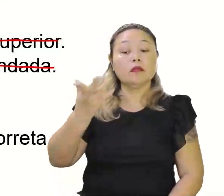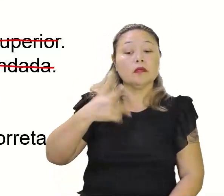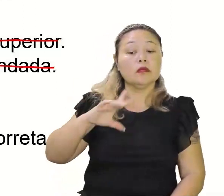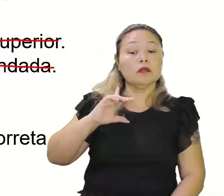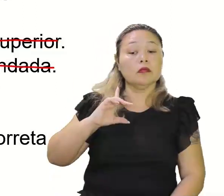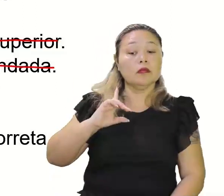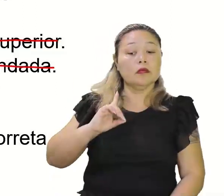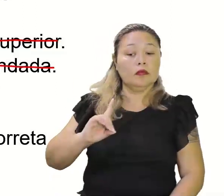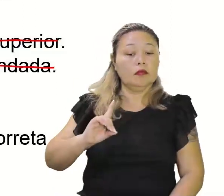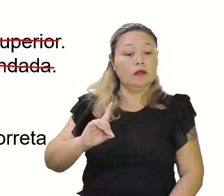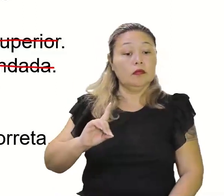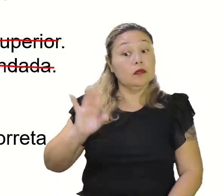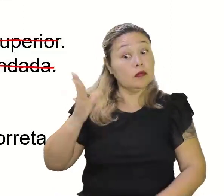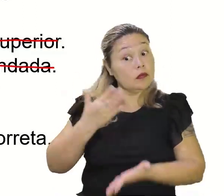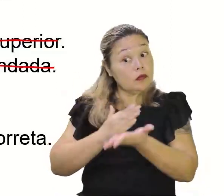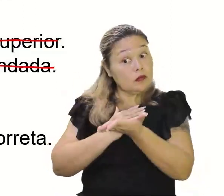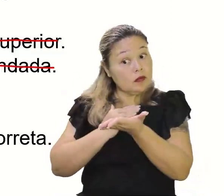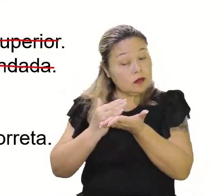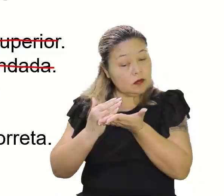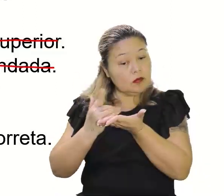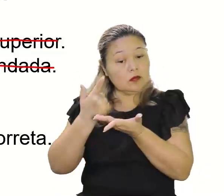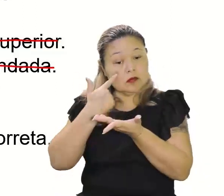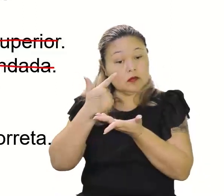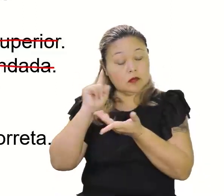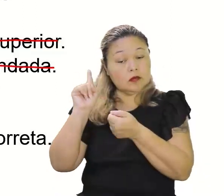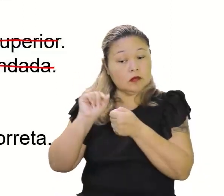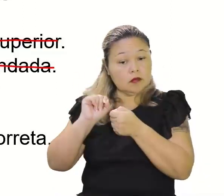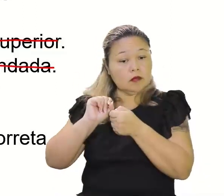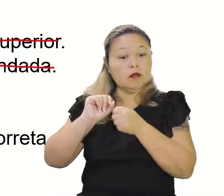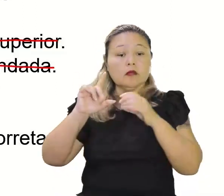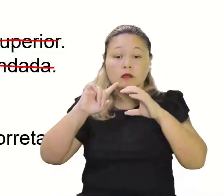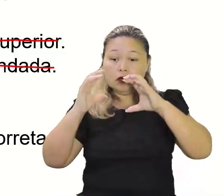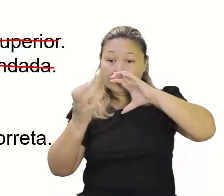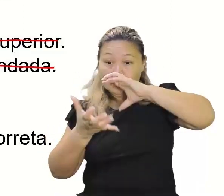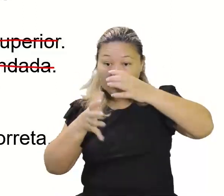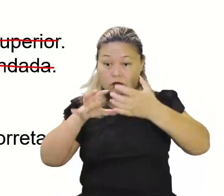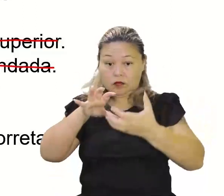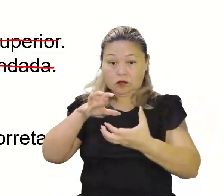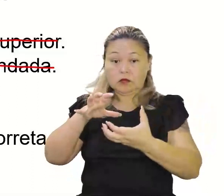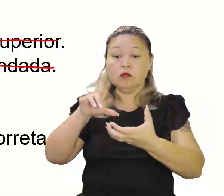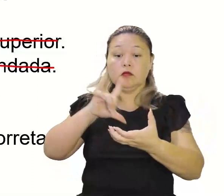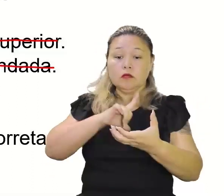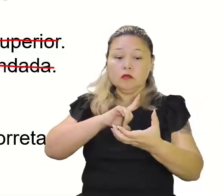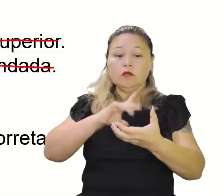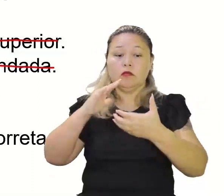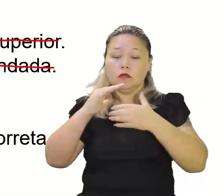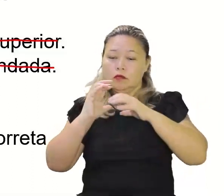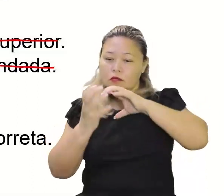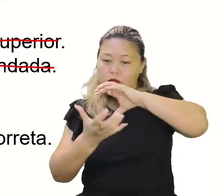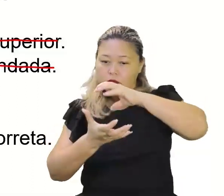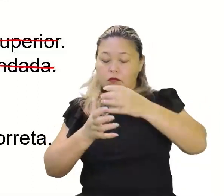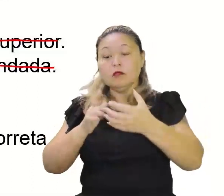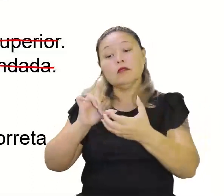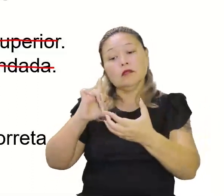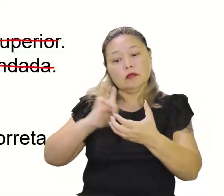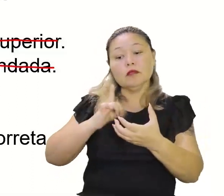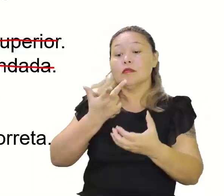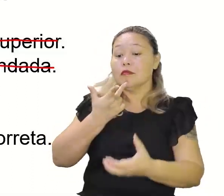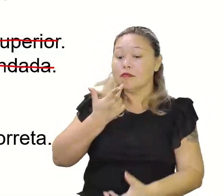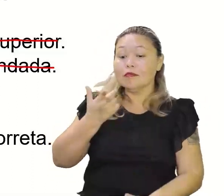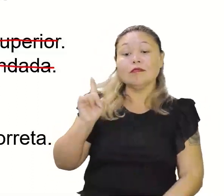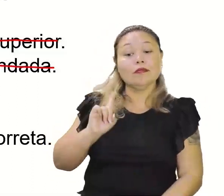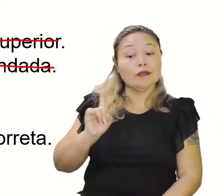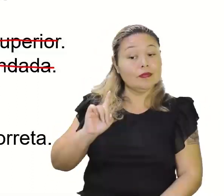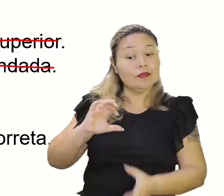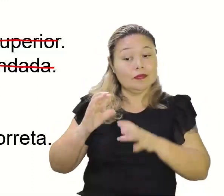Letra D. já começa com uma afirmação mentirosa. É um corpo redondo, pois possui uma parte arredondada. Acabamos de negar que